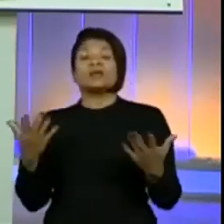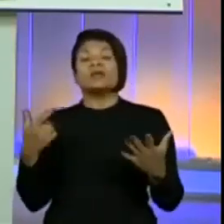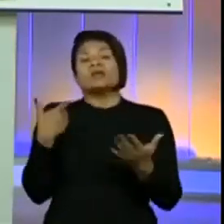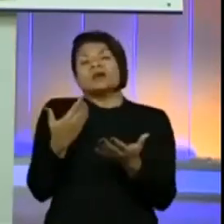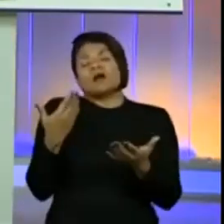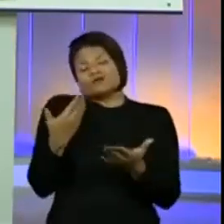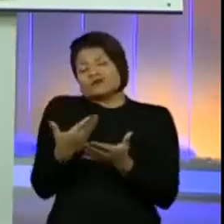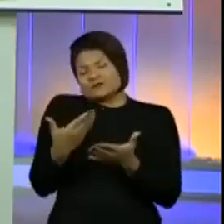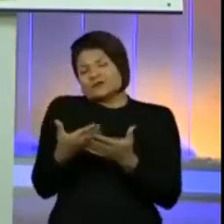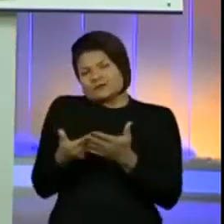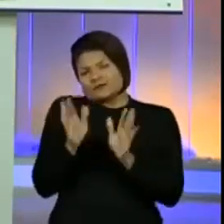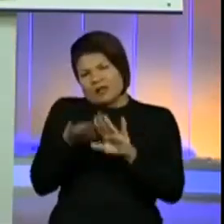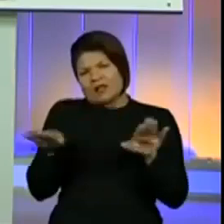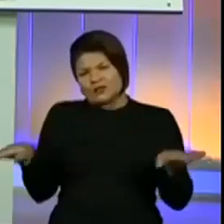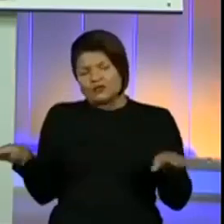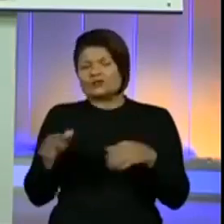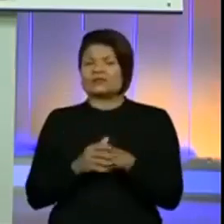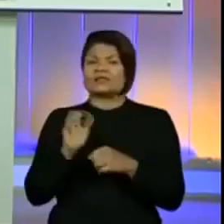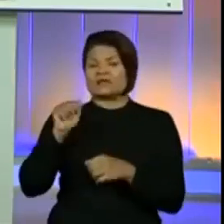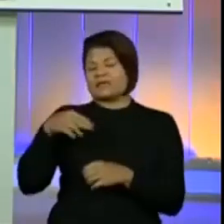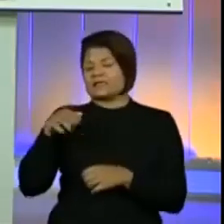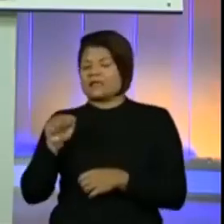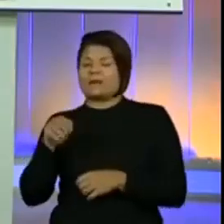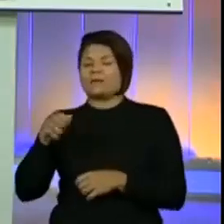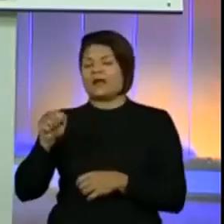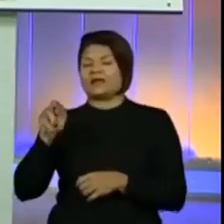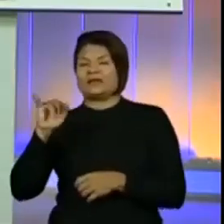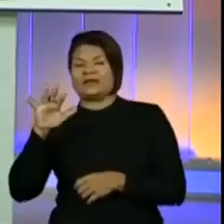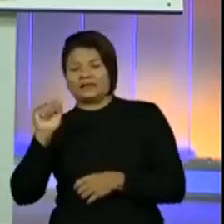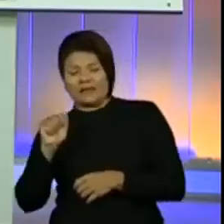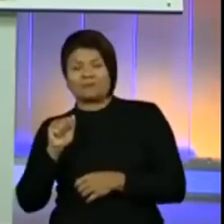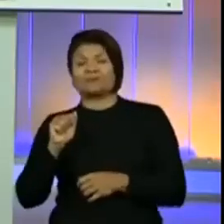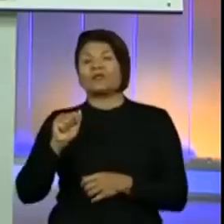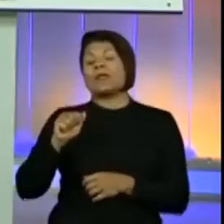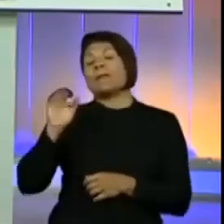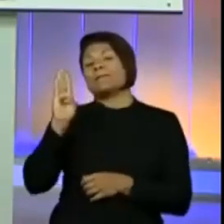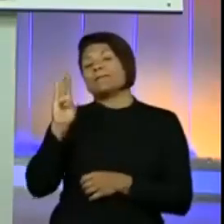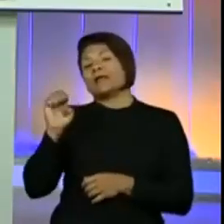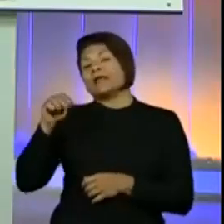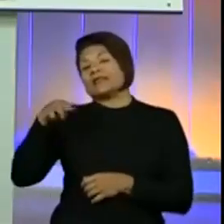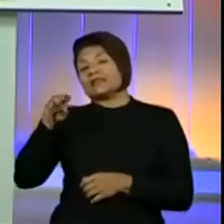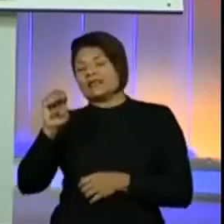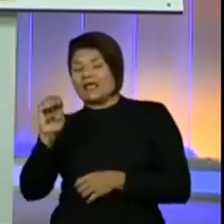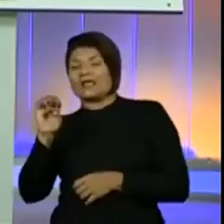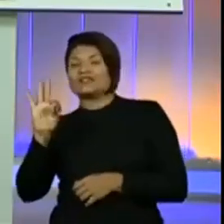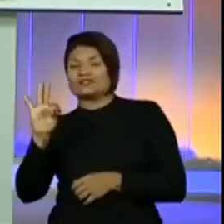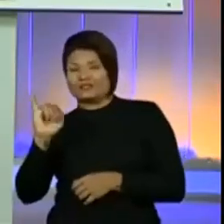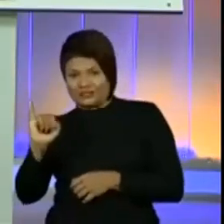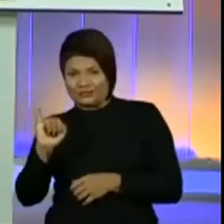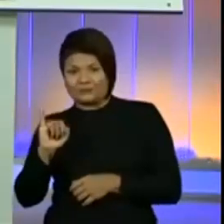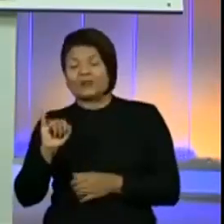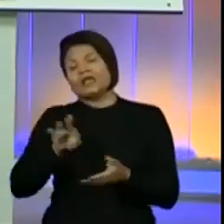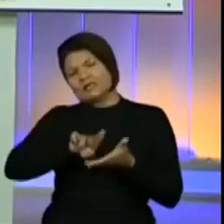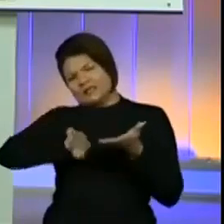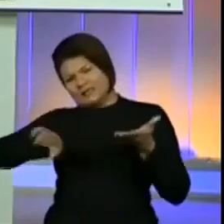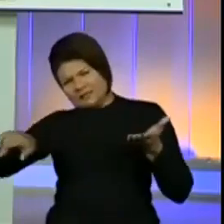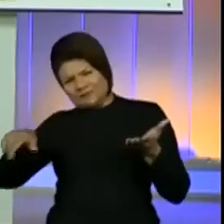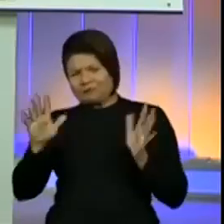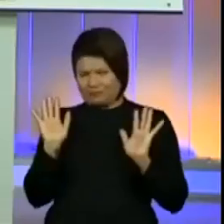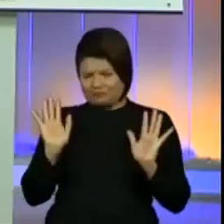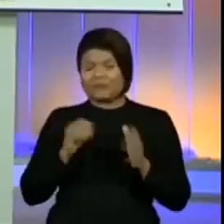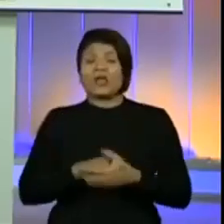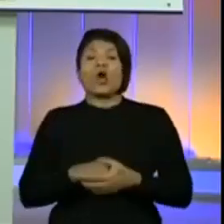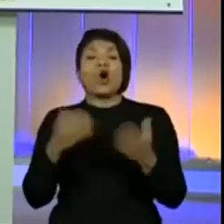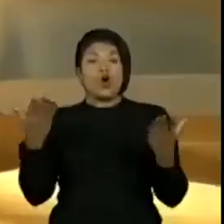da EMF Ana Maria Benetti, José Dias e Otoniel Mota. Bom, a aula de hoje é de matemática